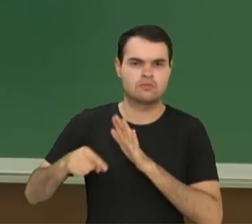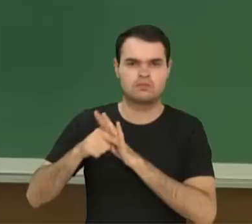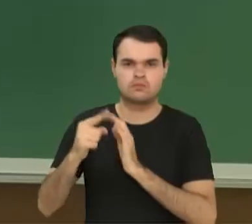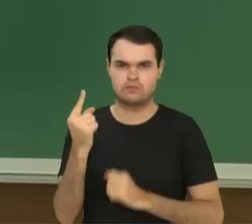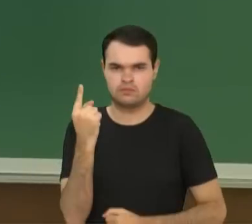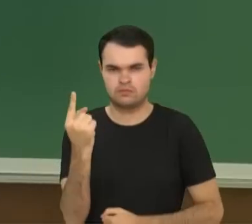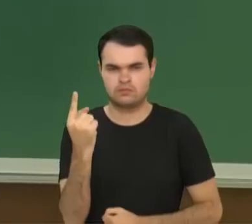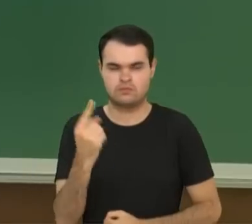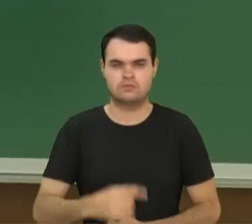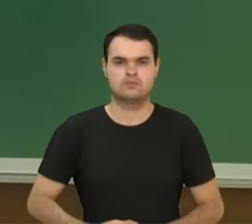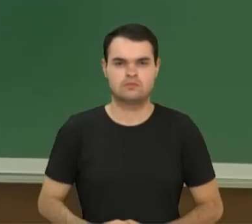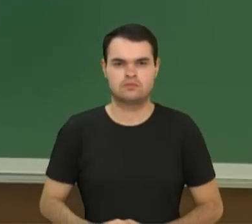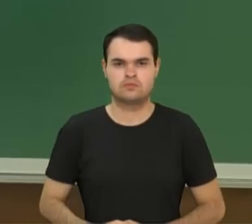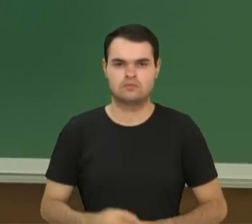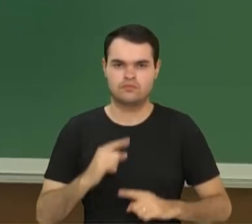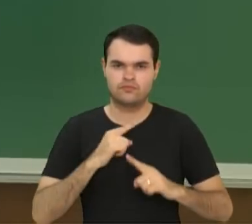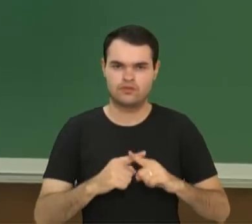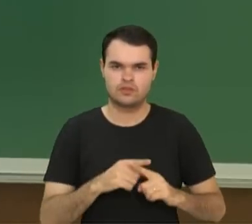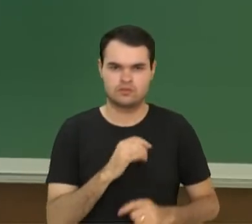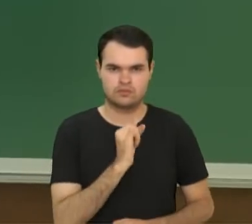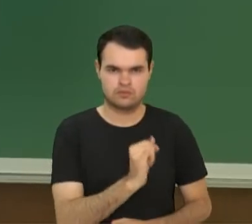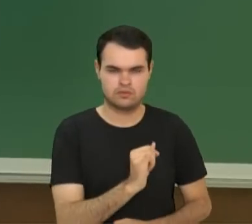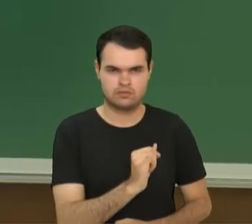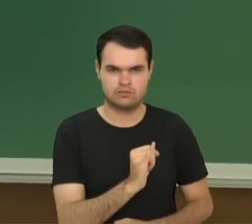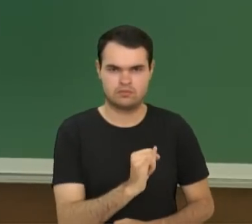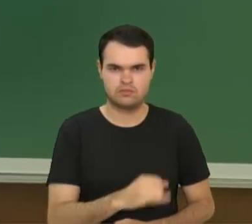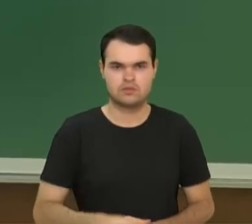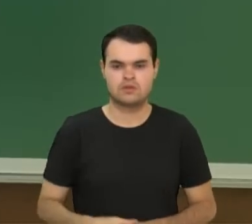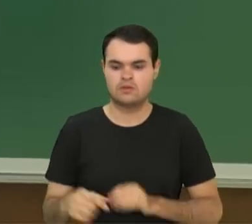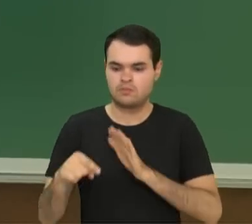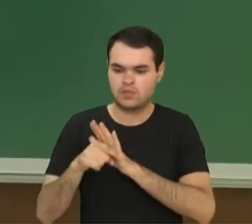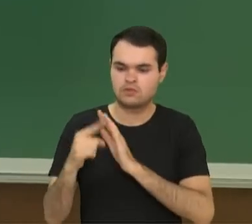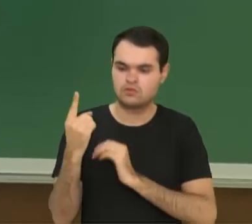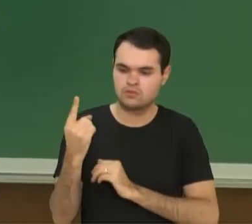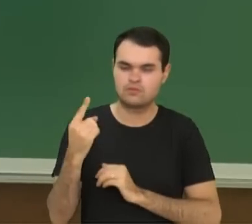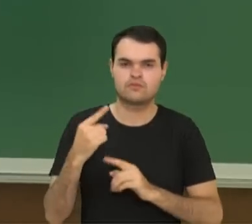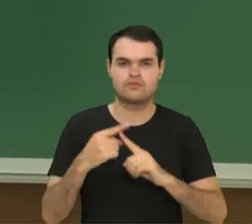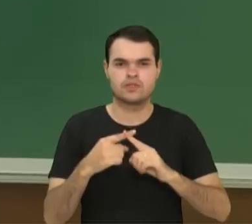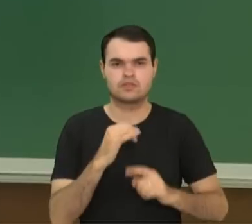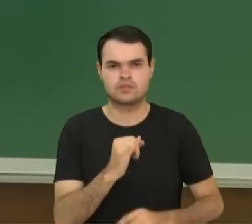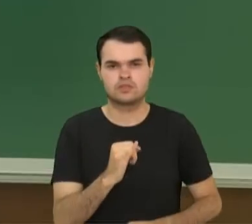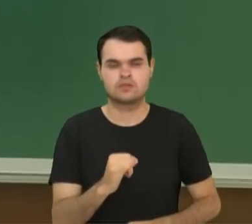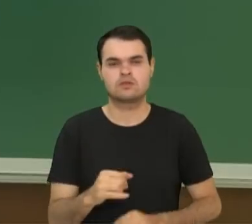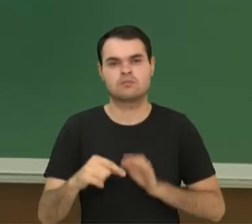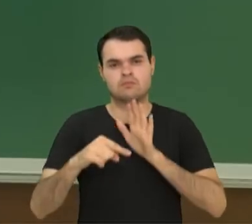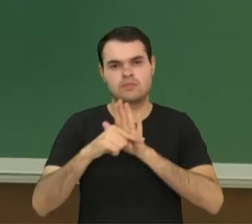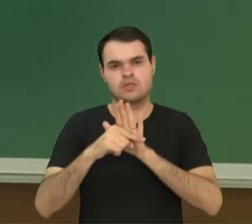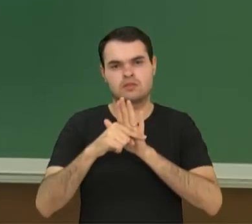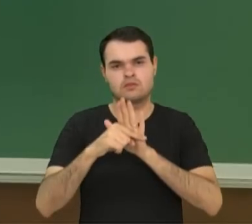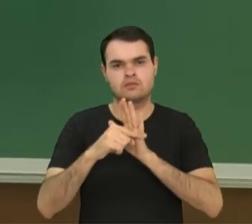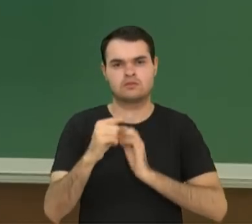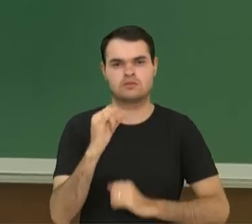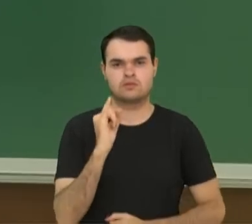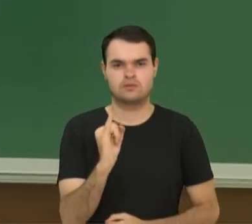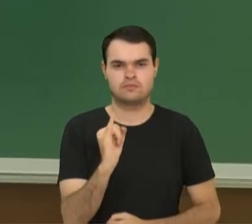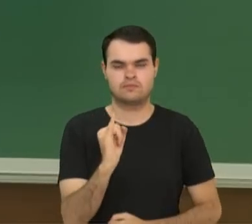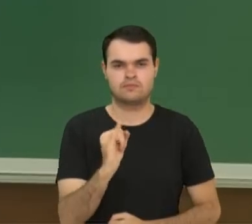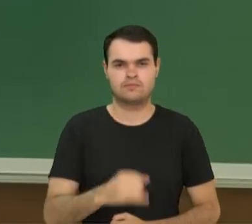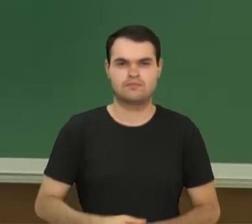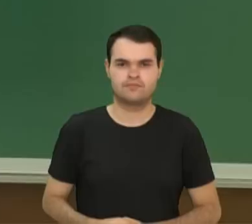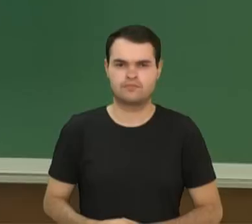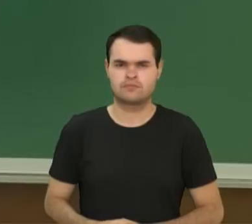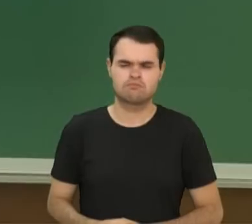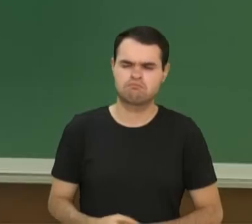menos 1. Vezes o i, menos 1 vezes i, vai dar menos i. E se eu tiver agora i